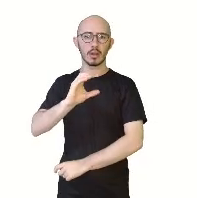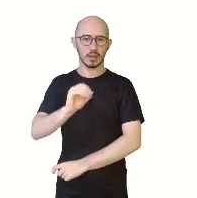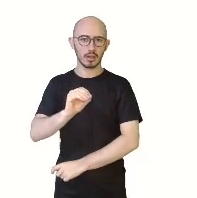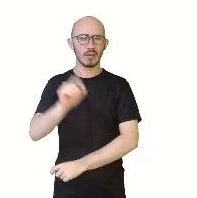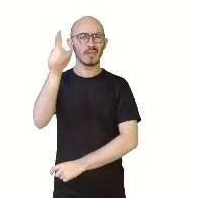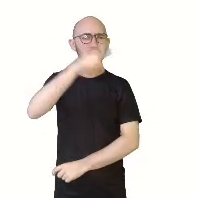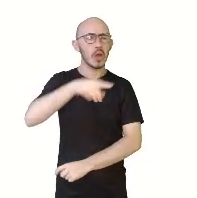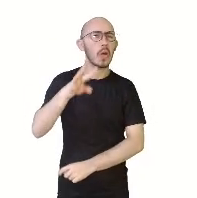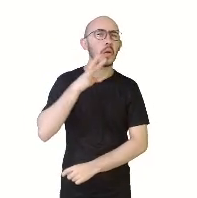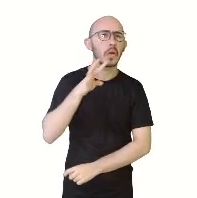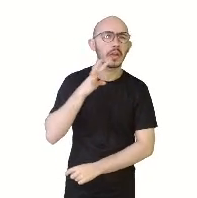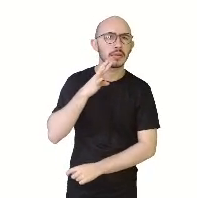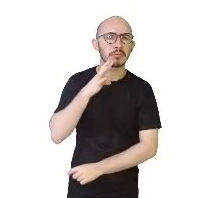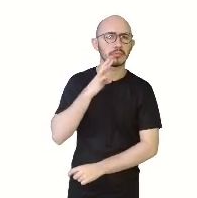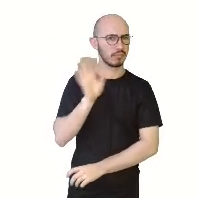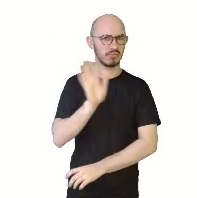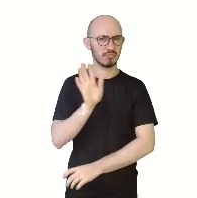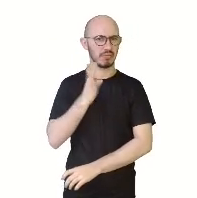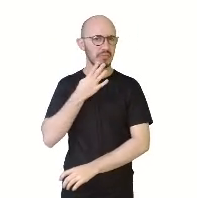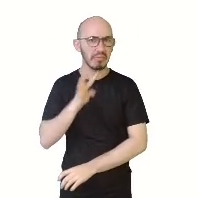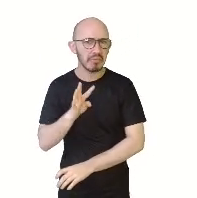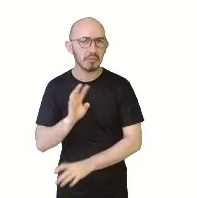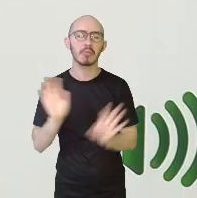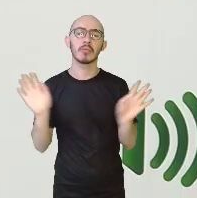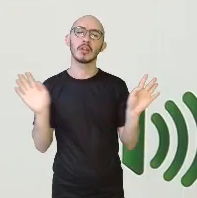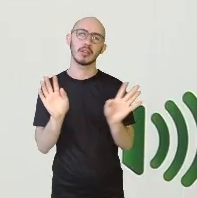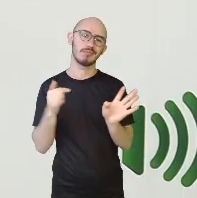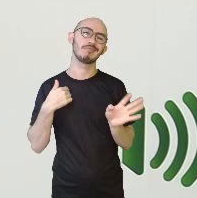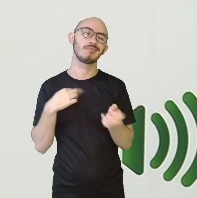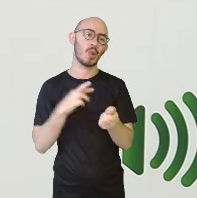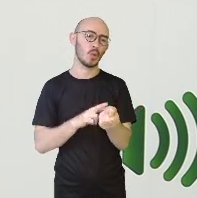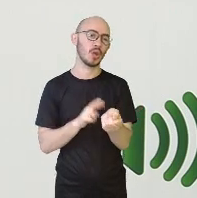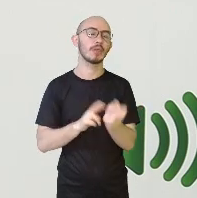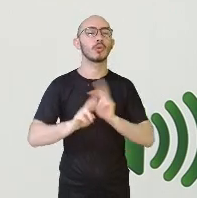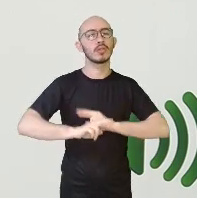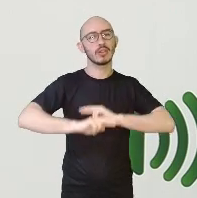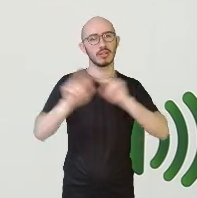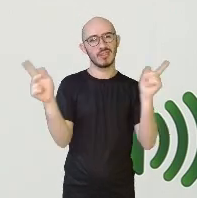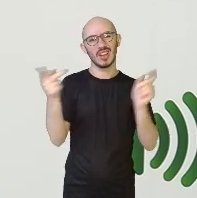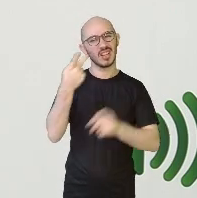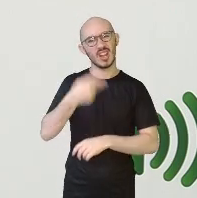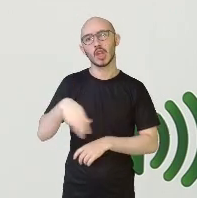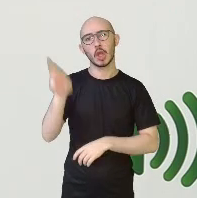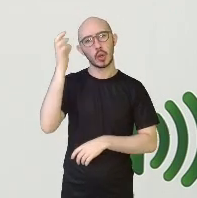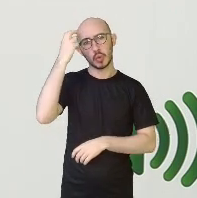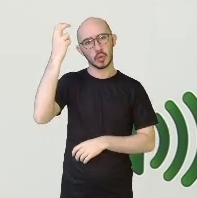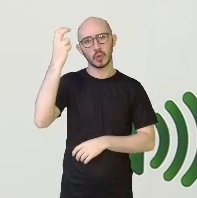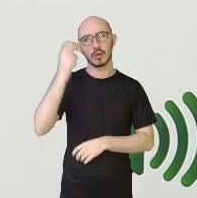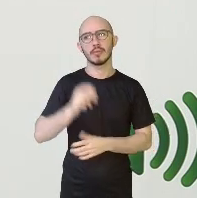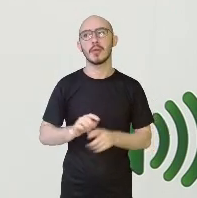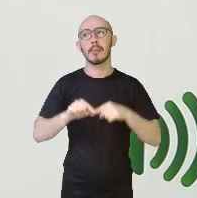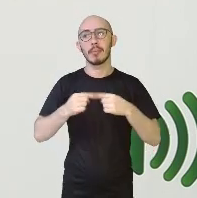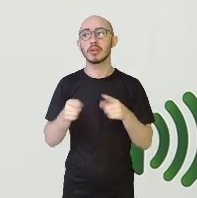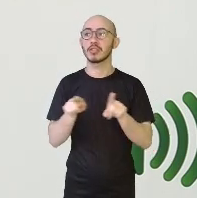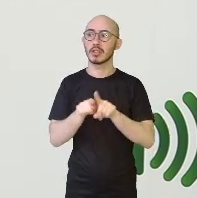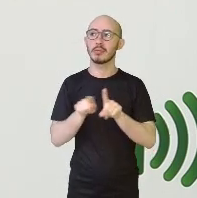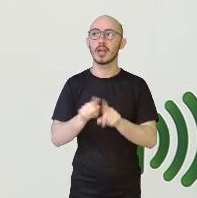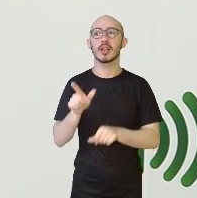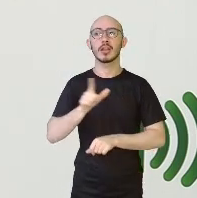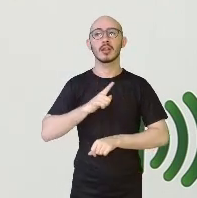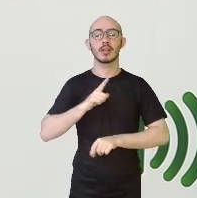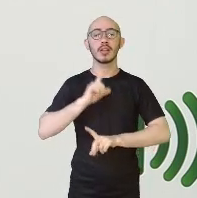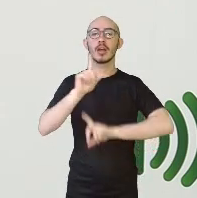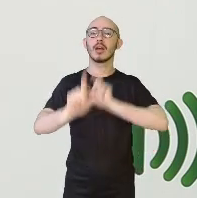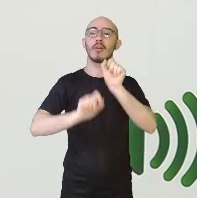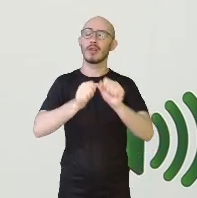Não? Imaginei, esse aí já é um ritmo que já não é tão presente na nossa cultura, mas esteve presente sim. E